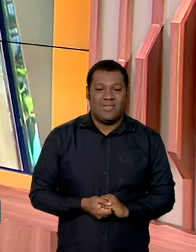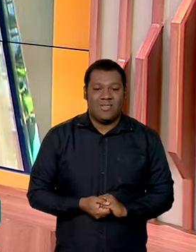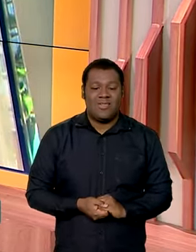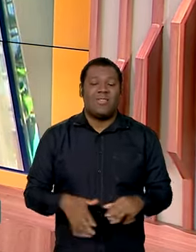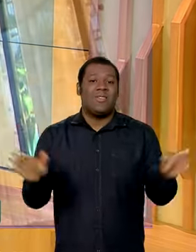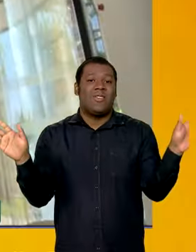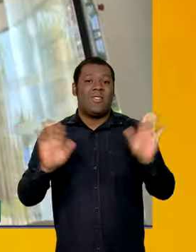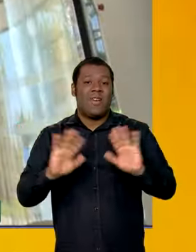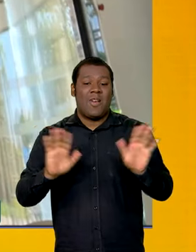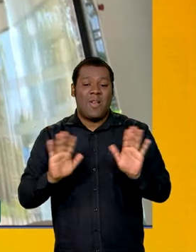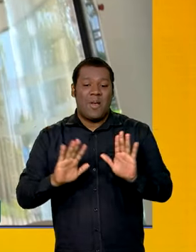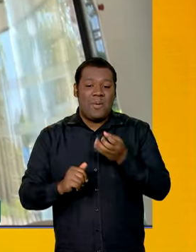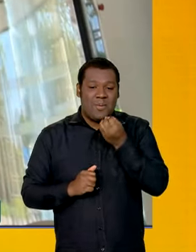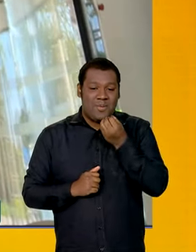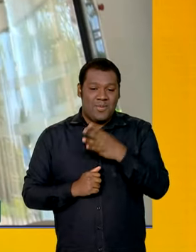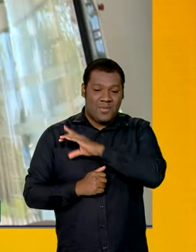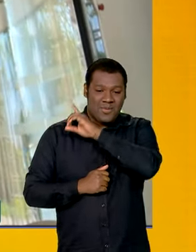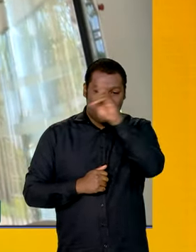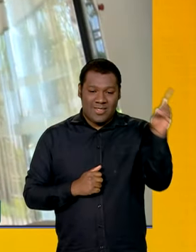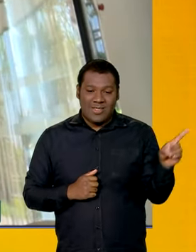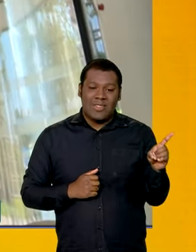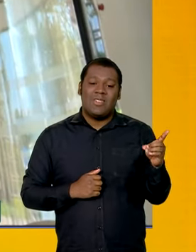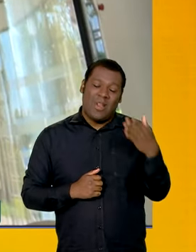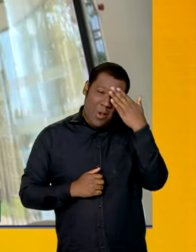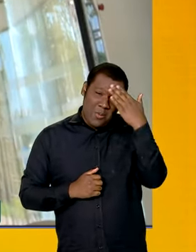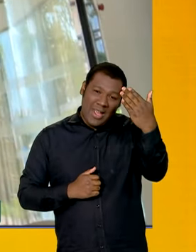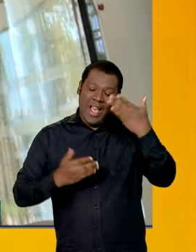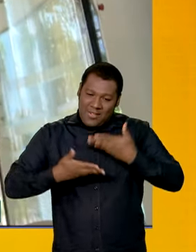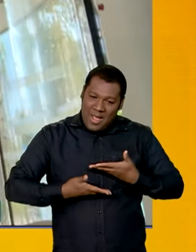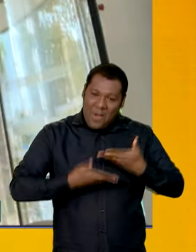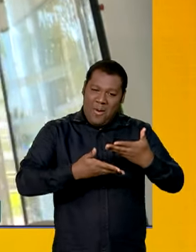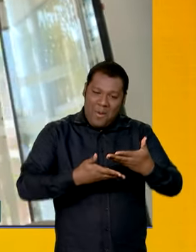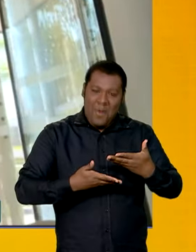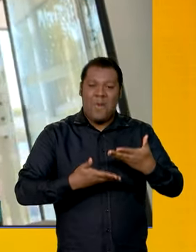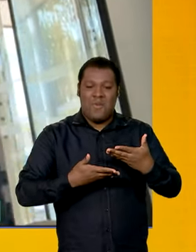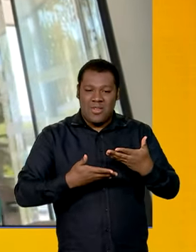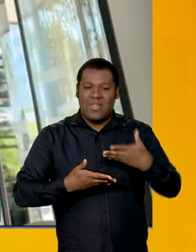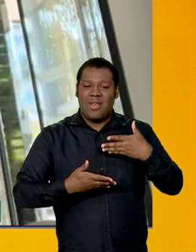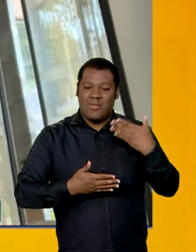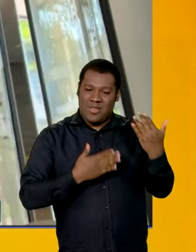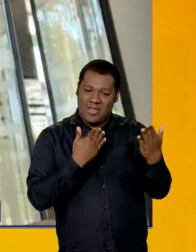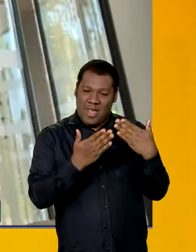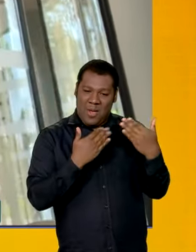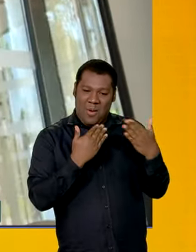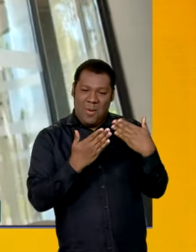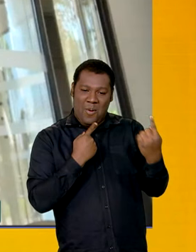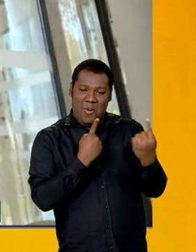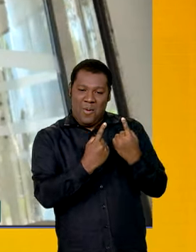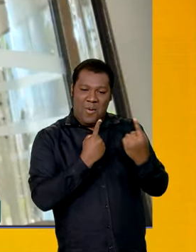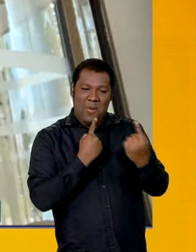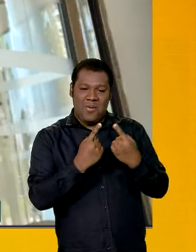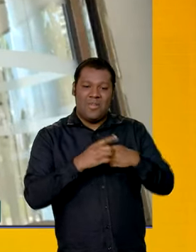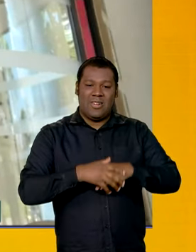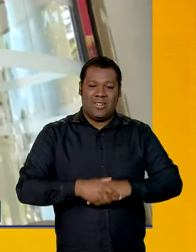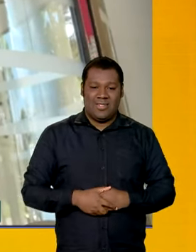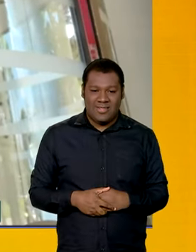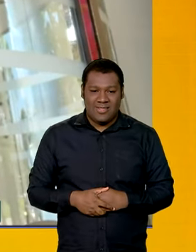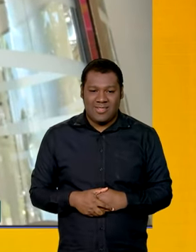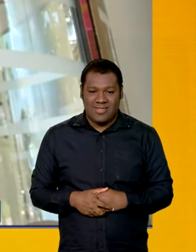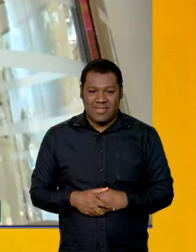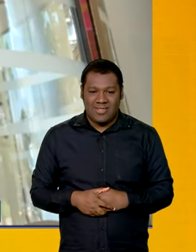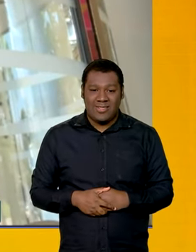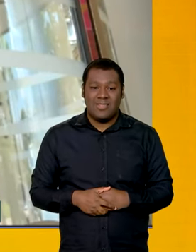Bom dia, tudo jóia. Muito obrigado pelo convite. É um prazer estar aqui. Estou participando diretamente aqui do Encontro Diálogo